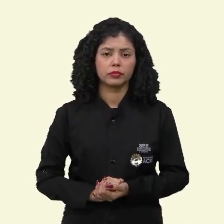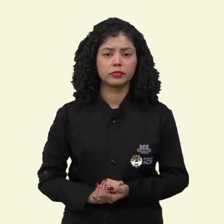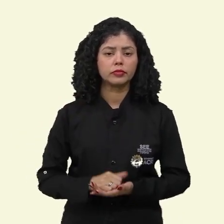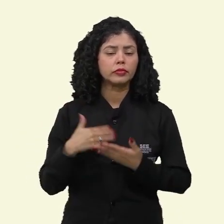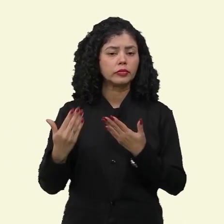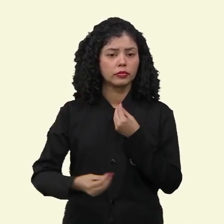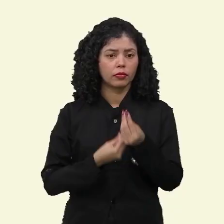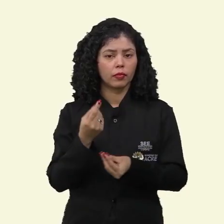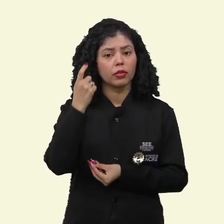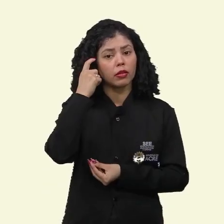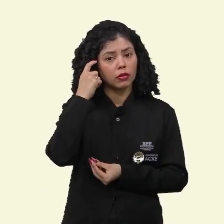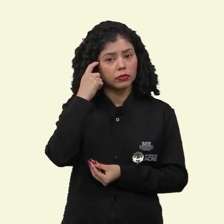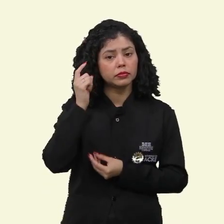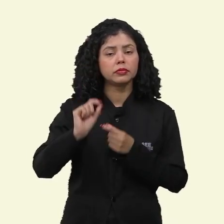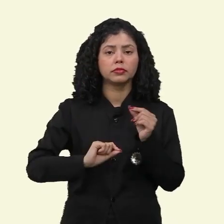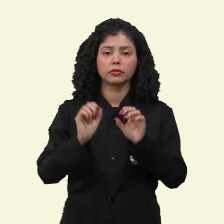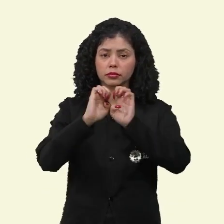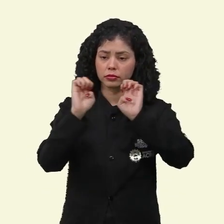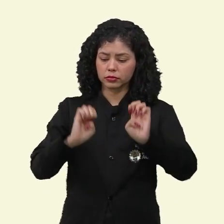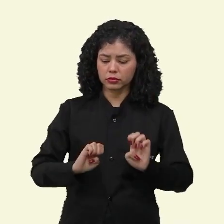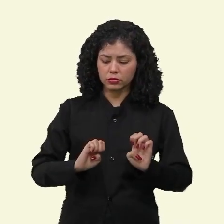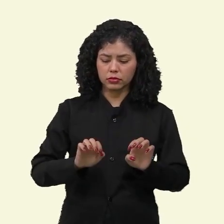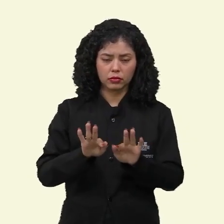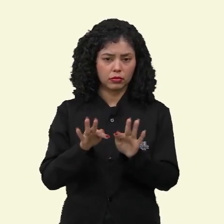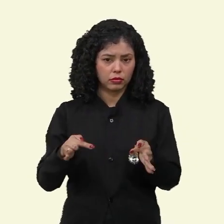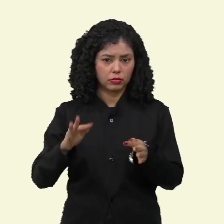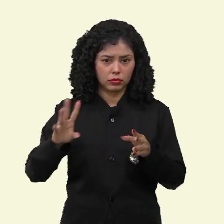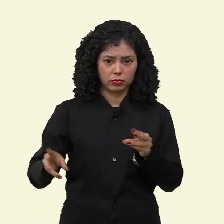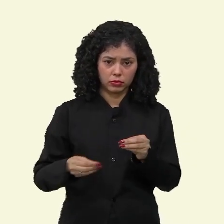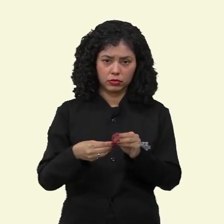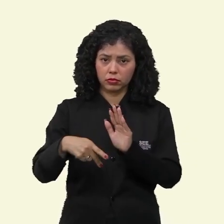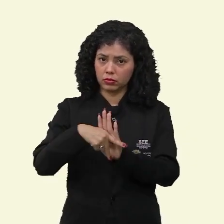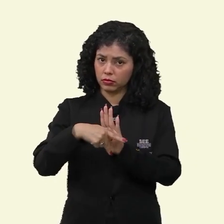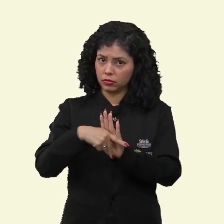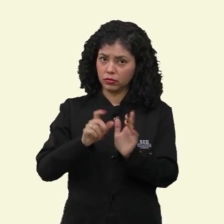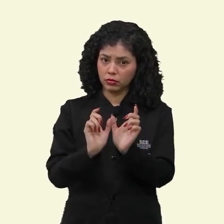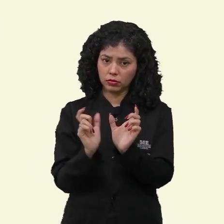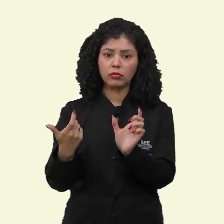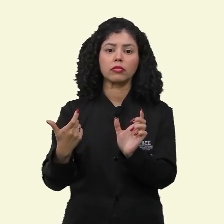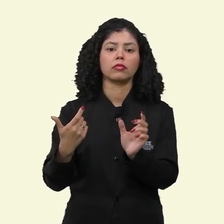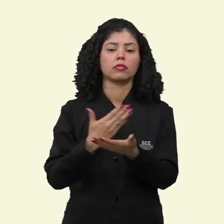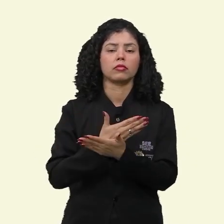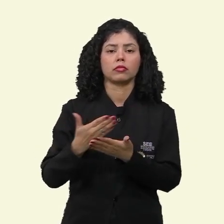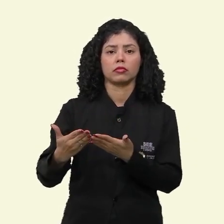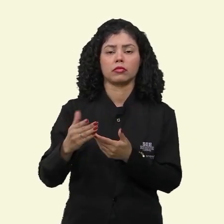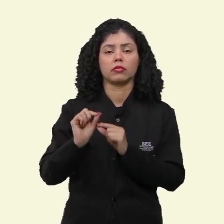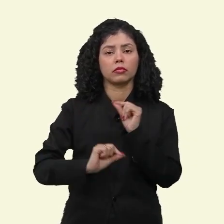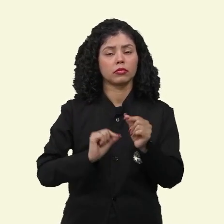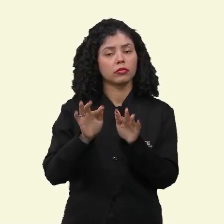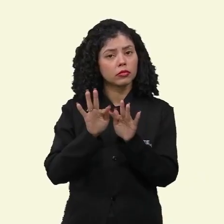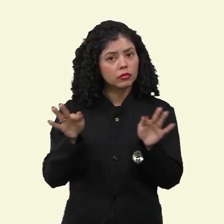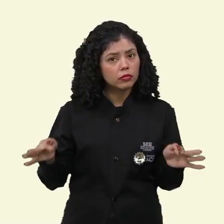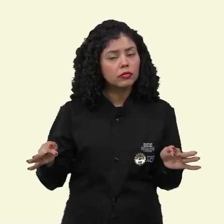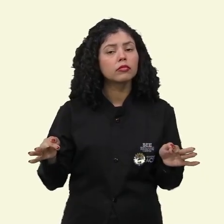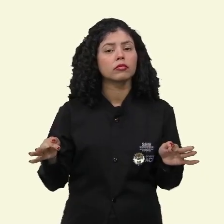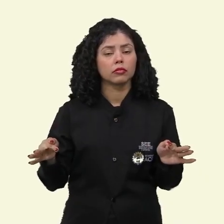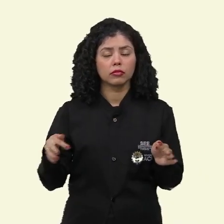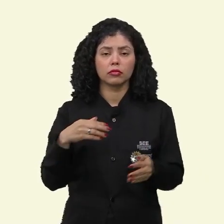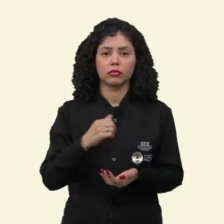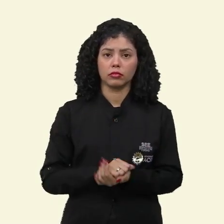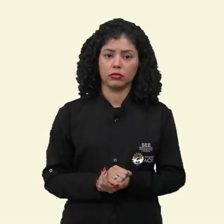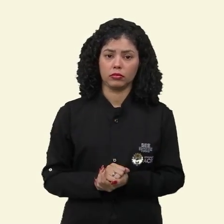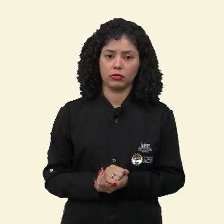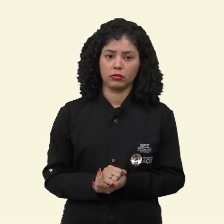oblíquo. Quando nós pensamos na estrutura sintática, não é correto começar a frase